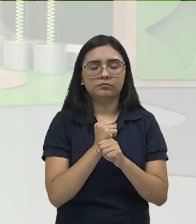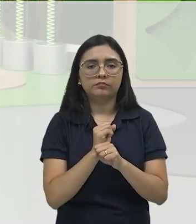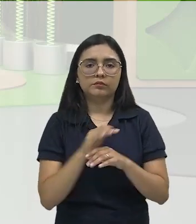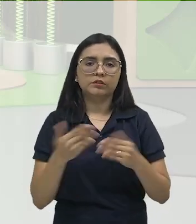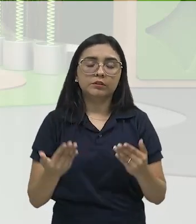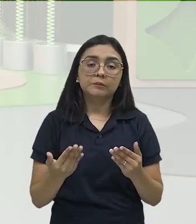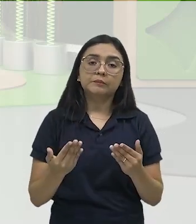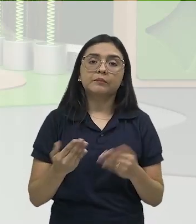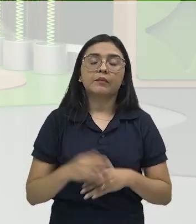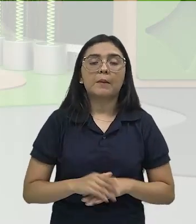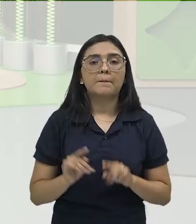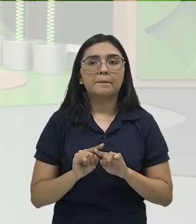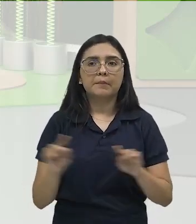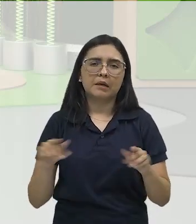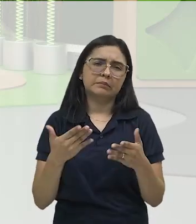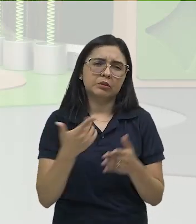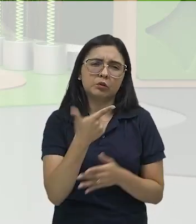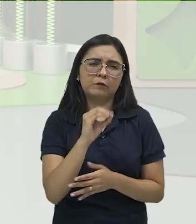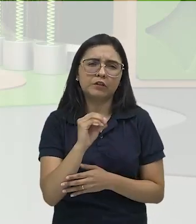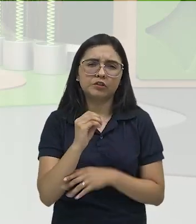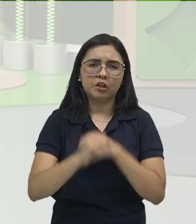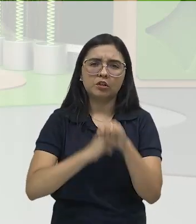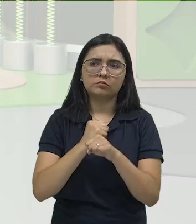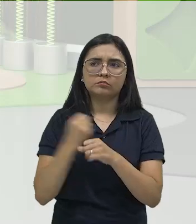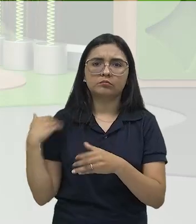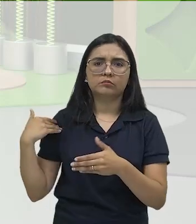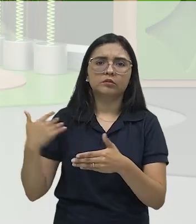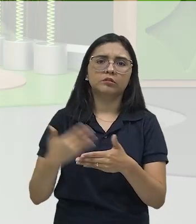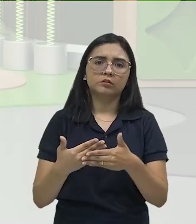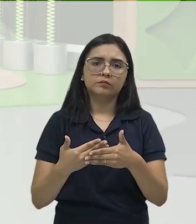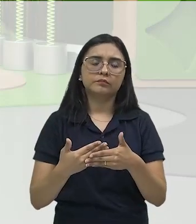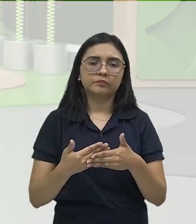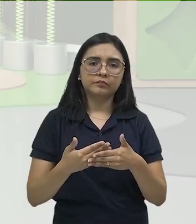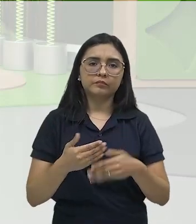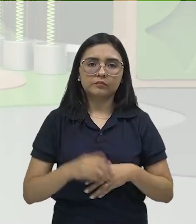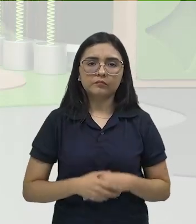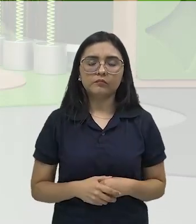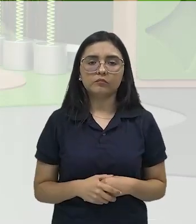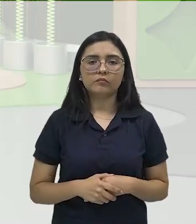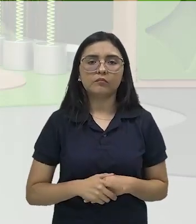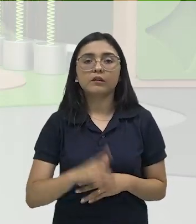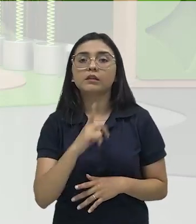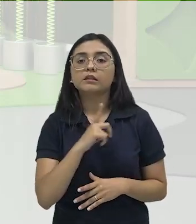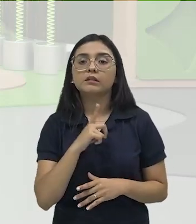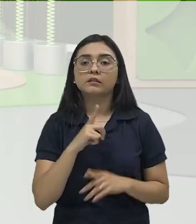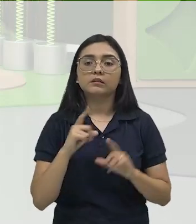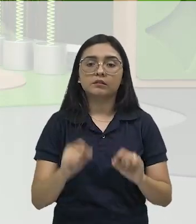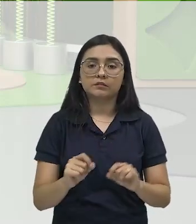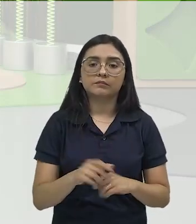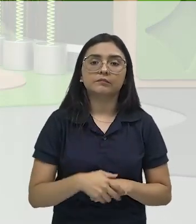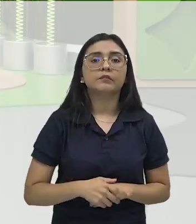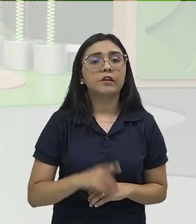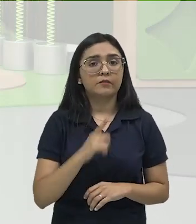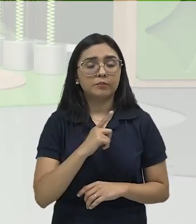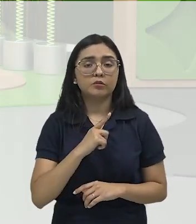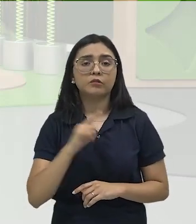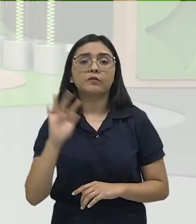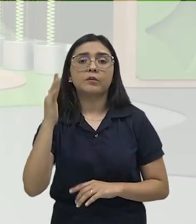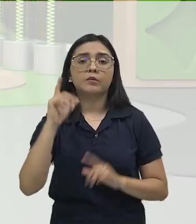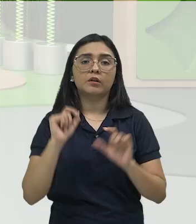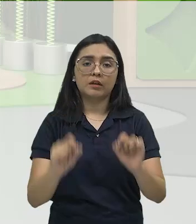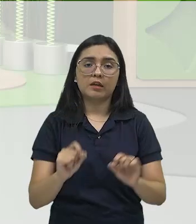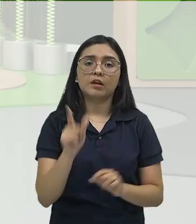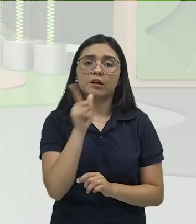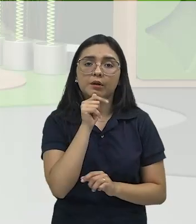nos últimos 20 anos, vamos dizer assim, nos últimos 15 anos, nós tivemos muitos episódios de